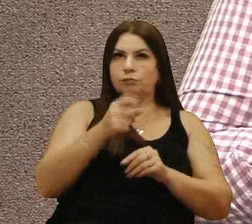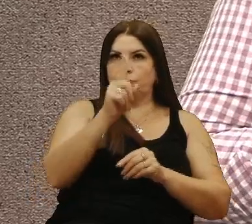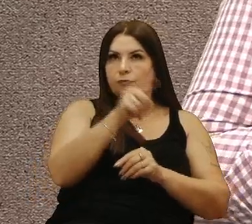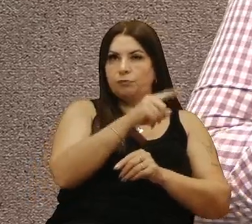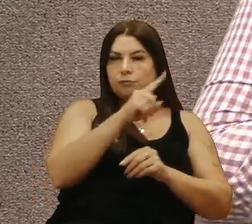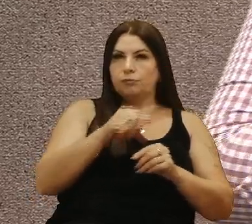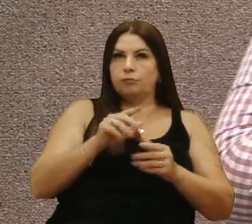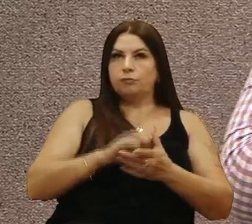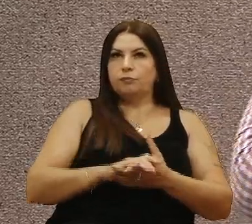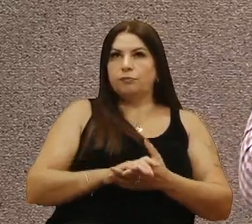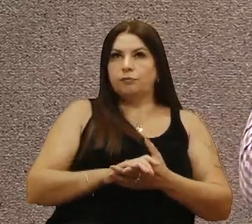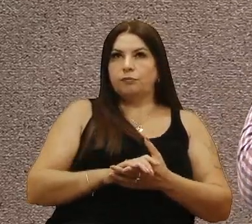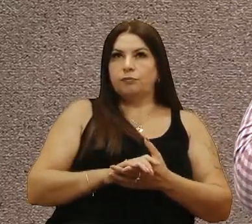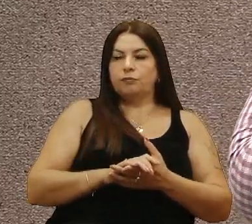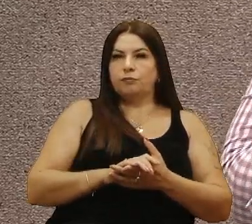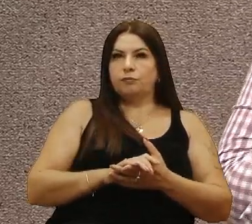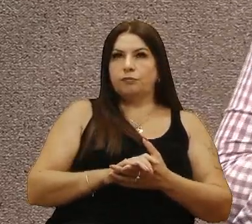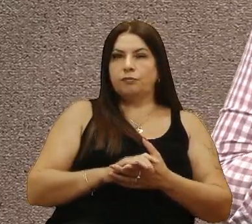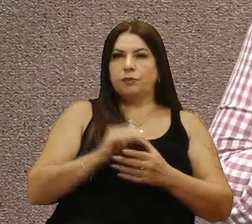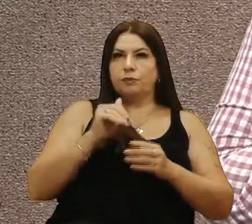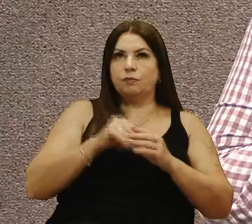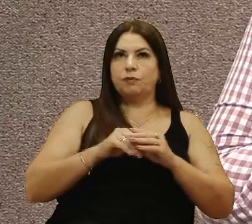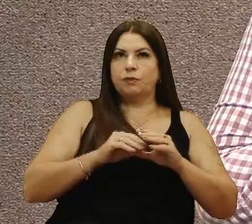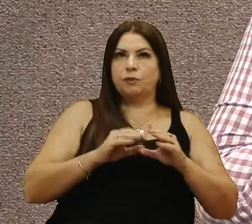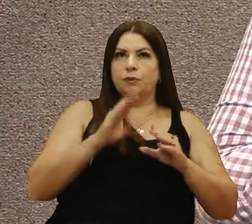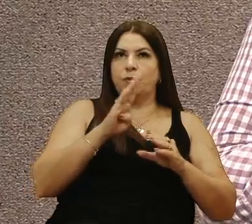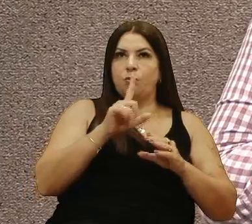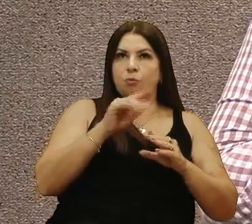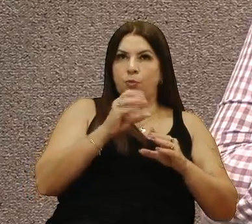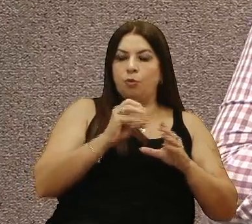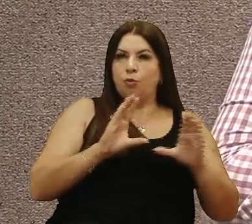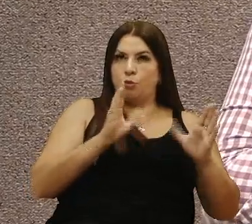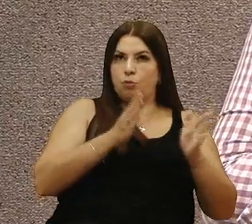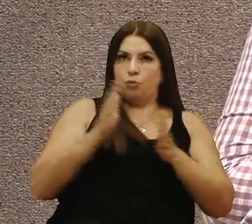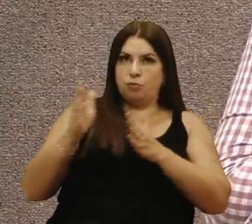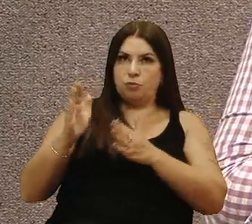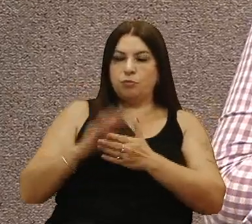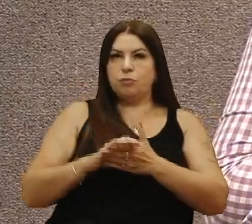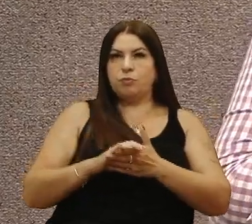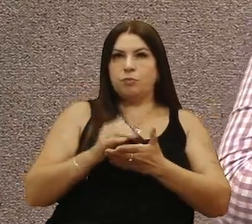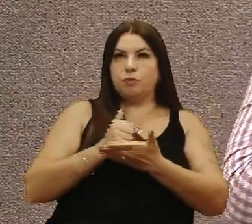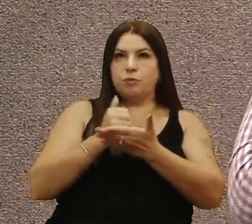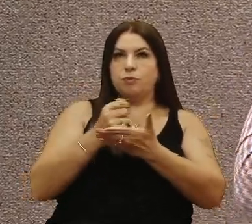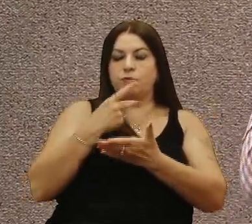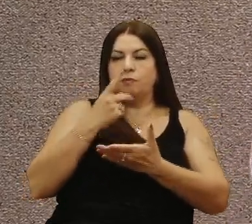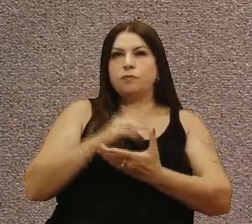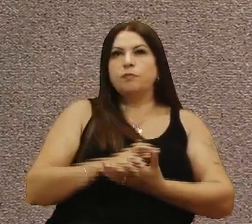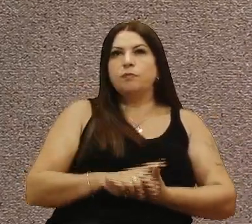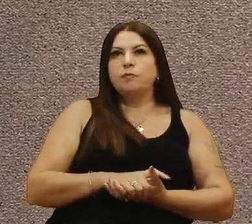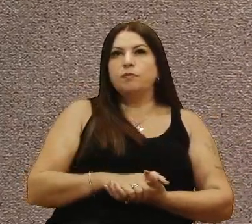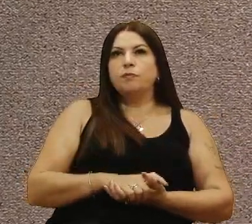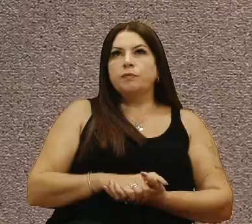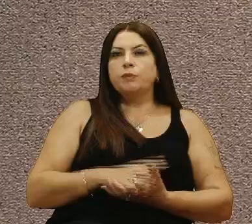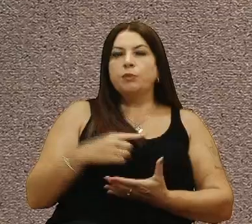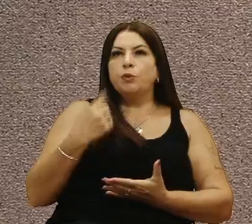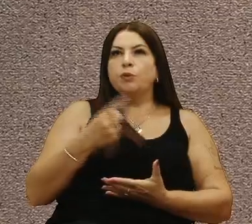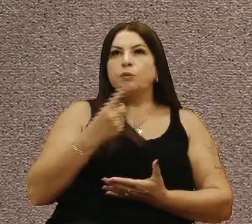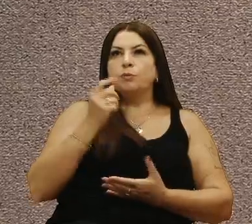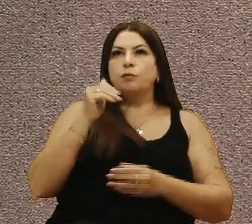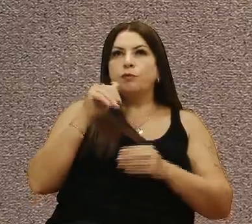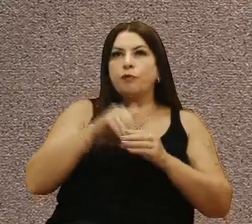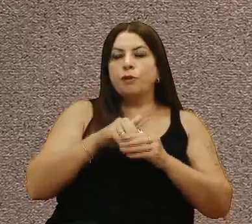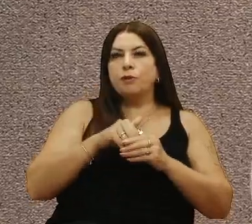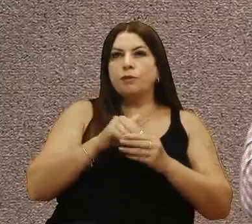aqui, será uma votação em bloco, pelo que eu entendo, presidente, de acordo com o que a assessoria da casa me passou, para que nós possamos votar,